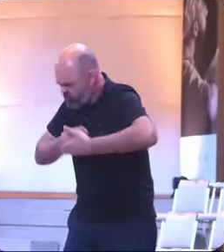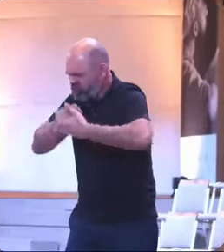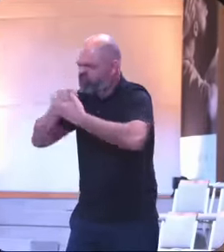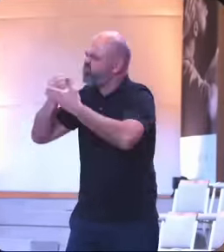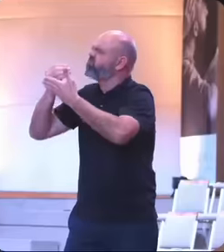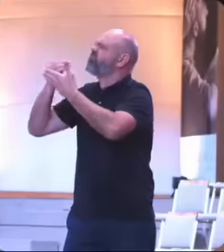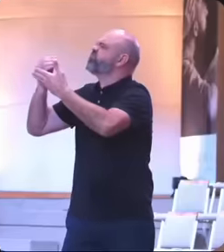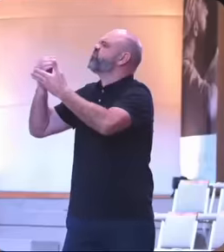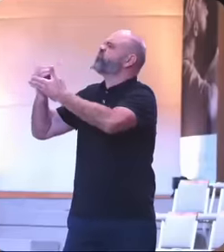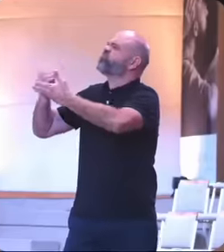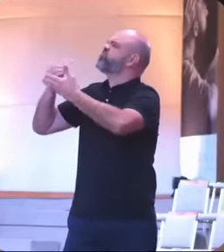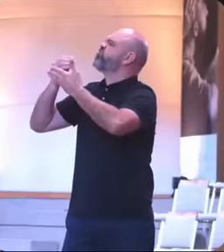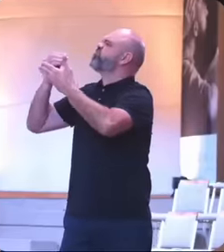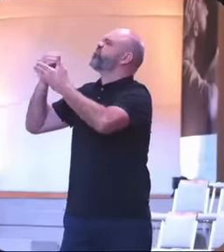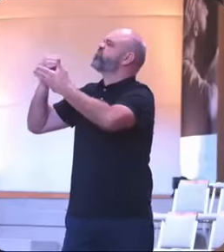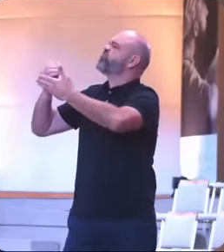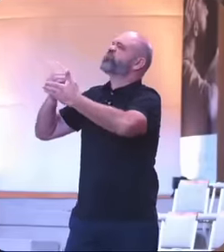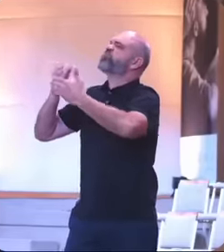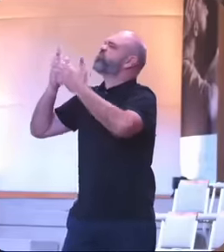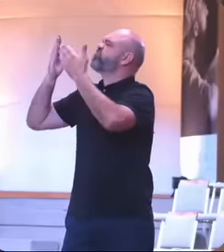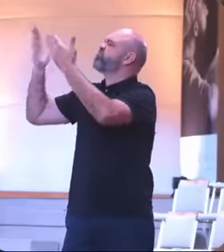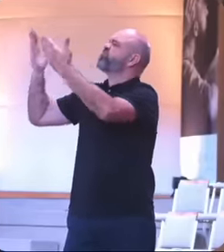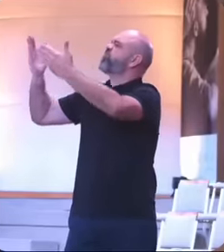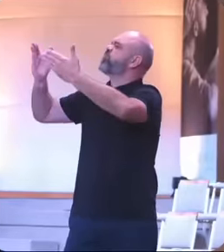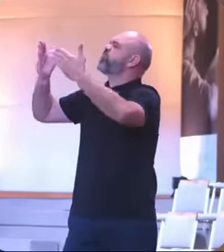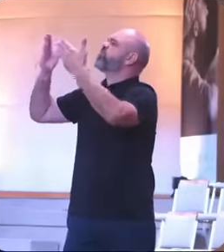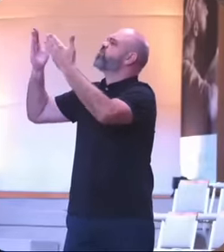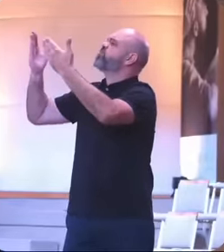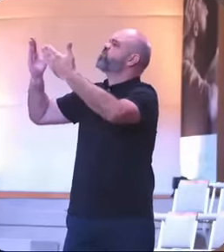ser, entrego tudo a Ti.